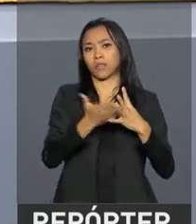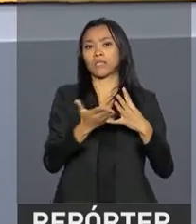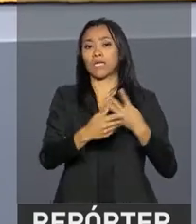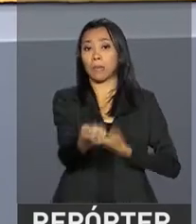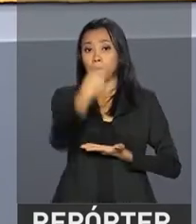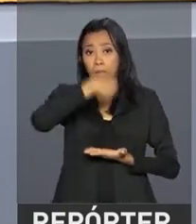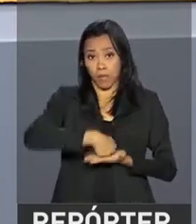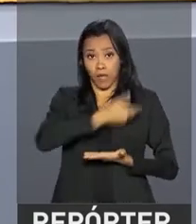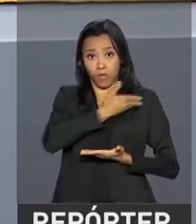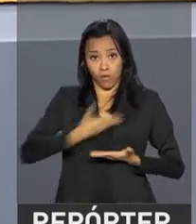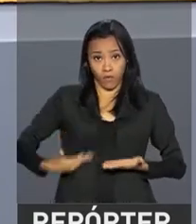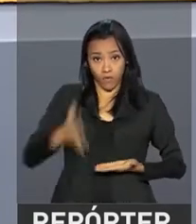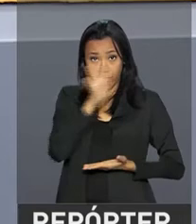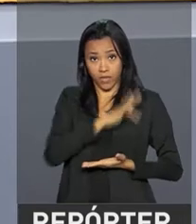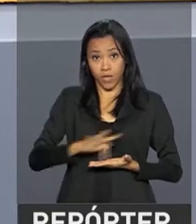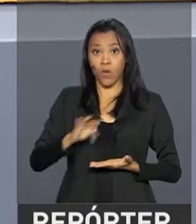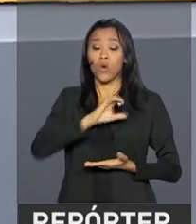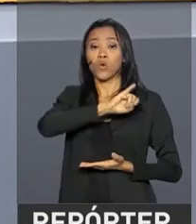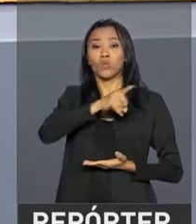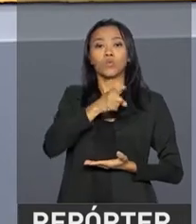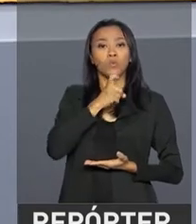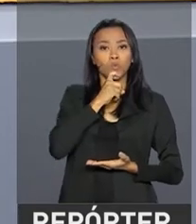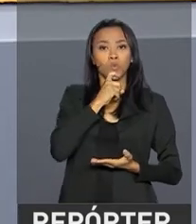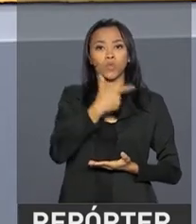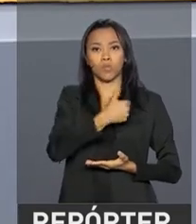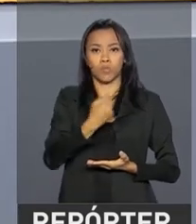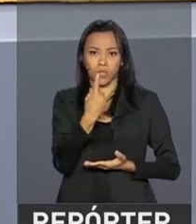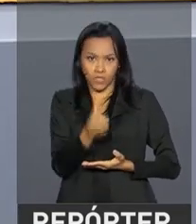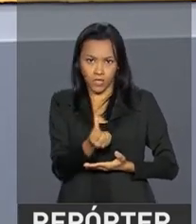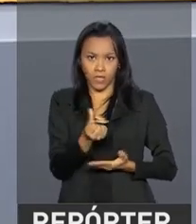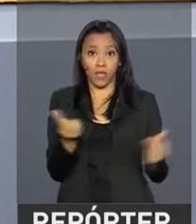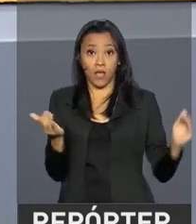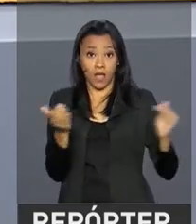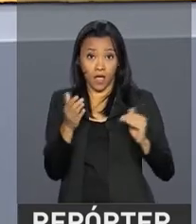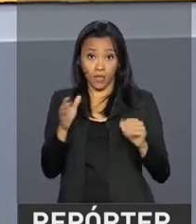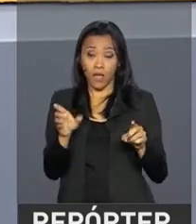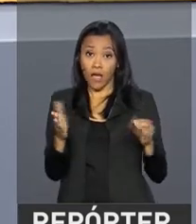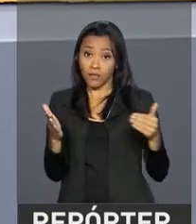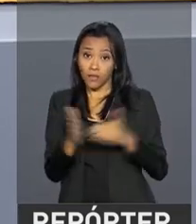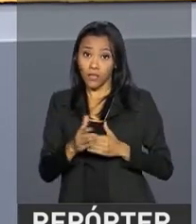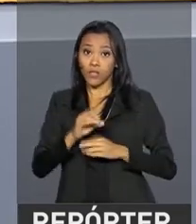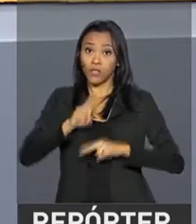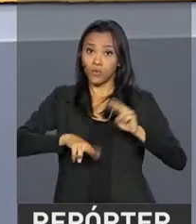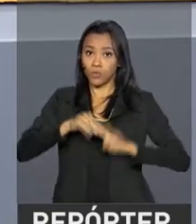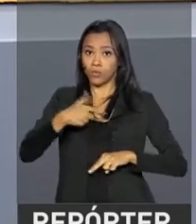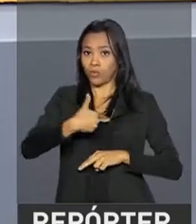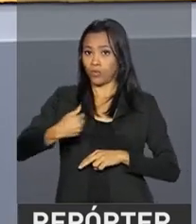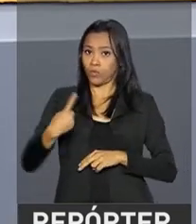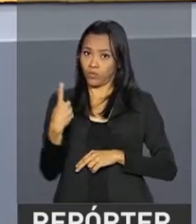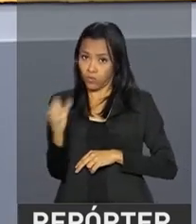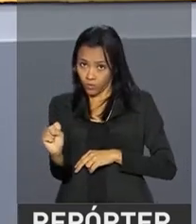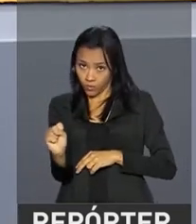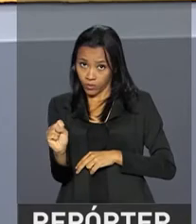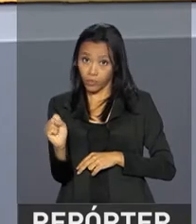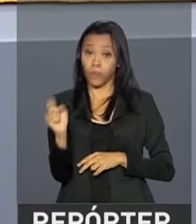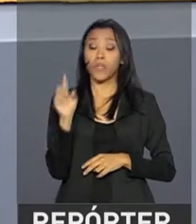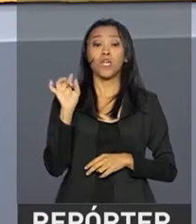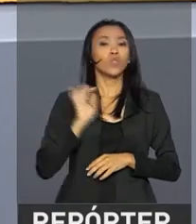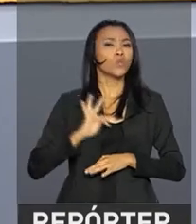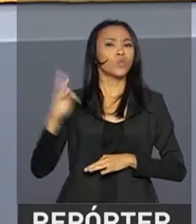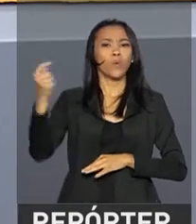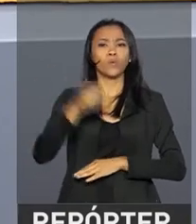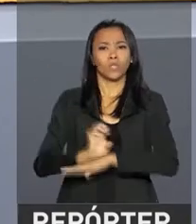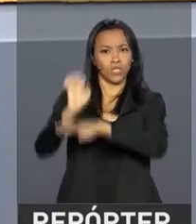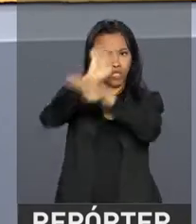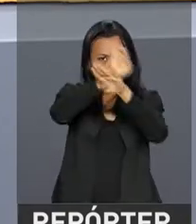união entre julho de 2016 e junho de 2018 além do alongamento dos débitos em troca todos os estados